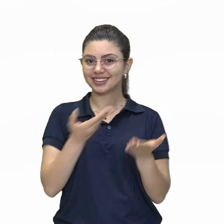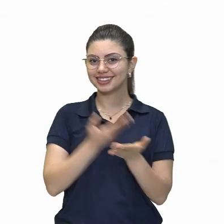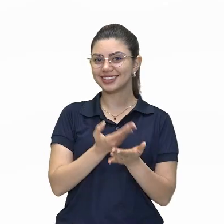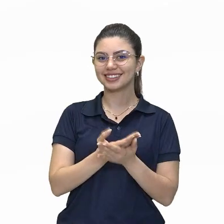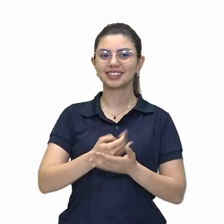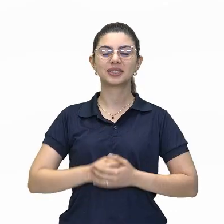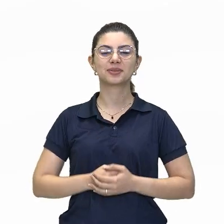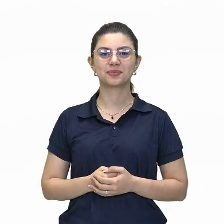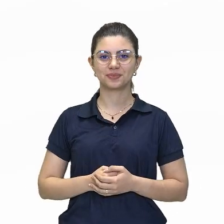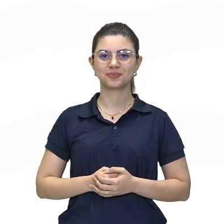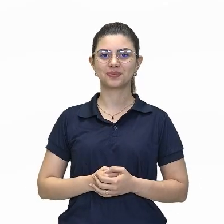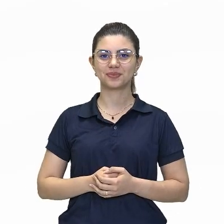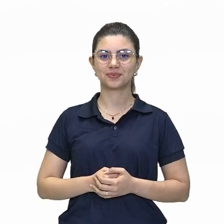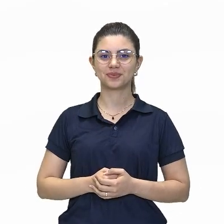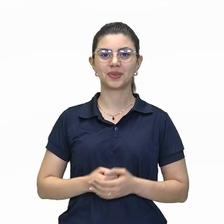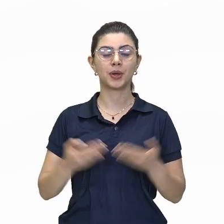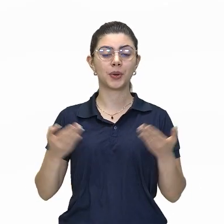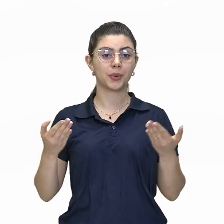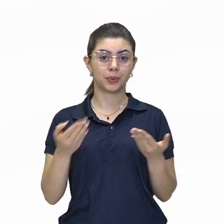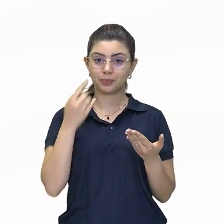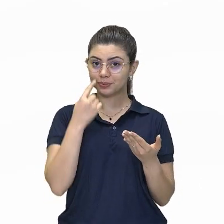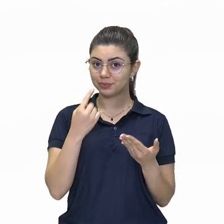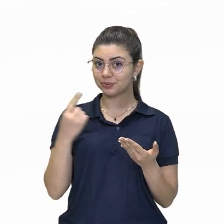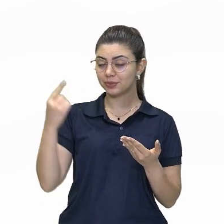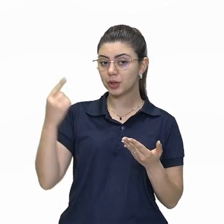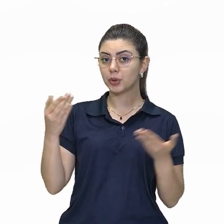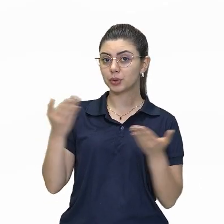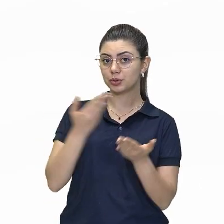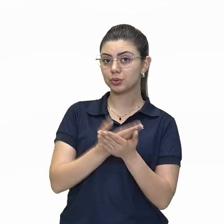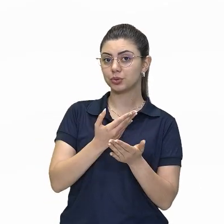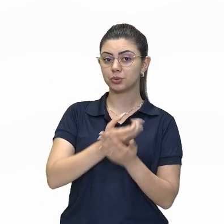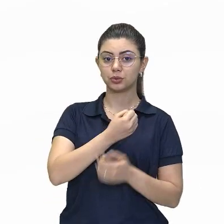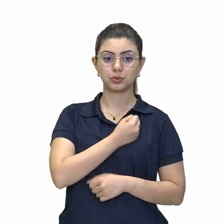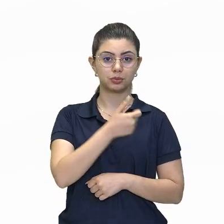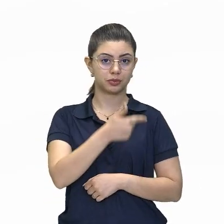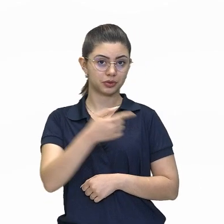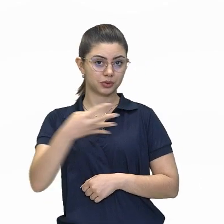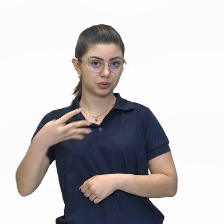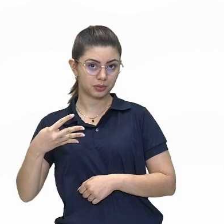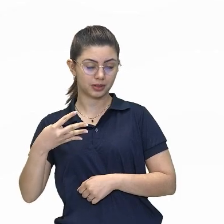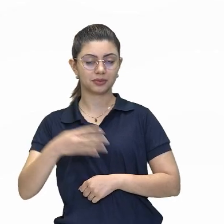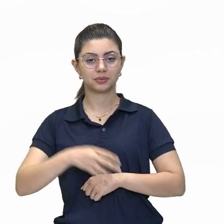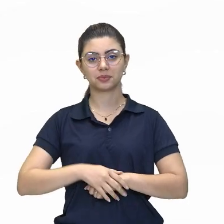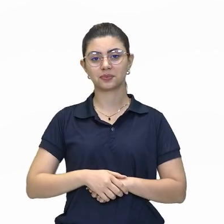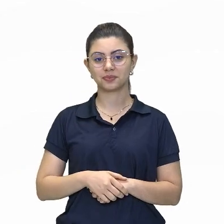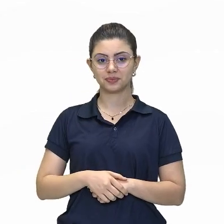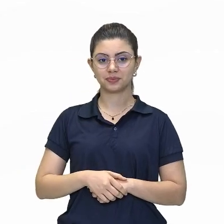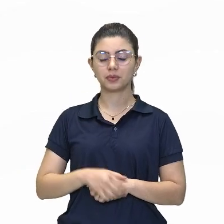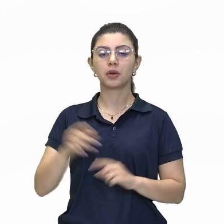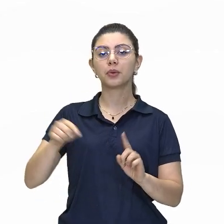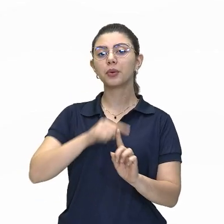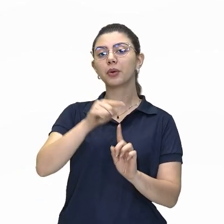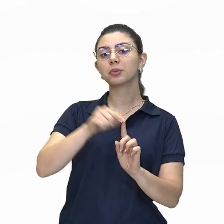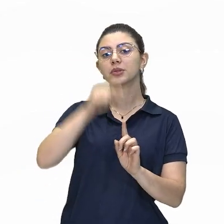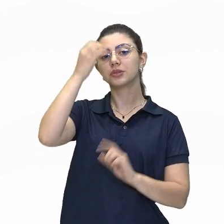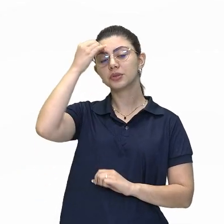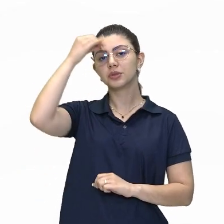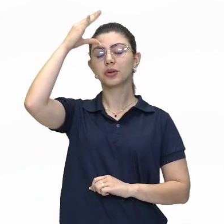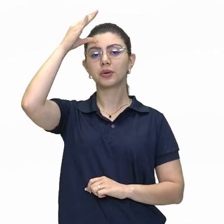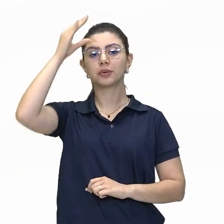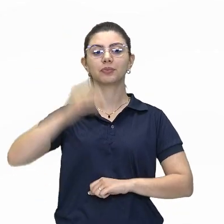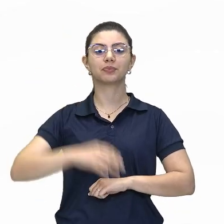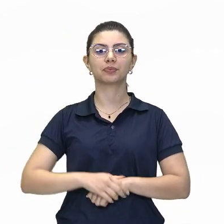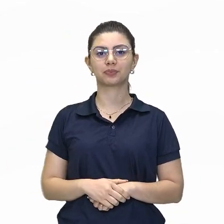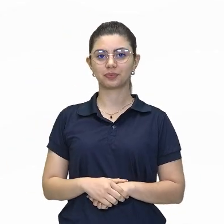aula. Observe aí, pessoal, nós teremos a aula de número 24 e no objeto de conhecimento nós